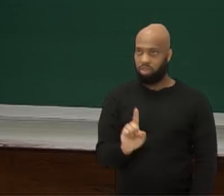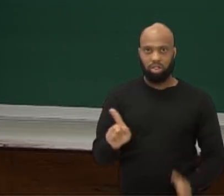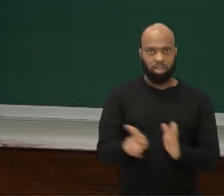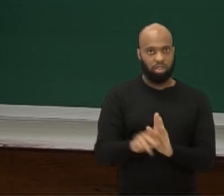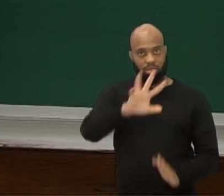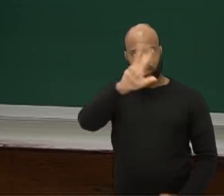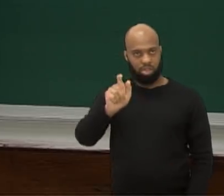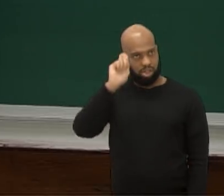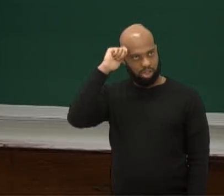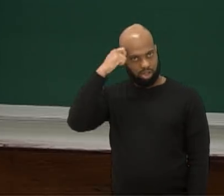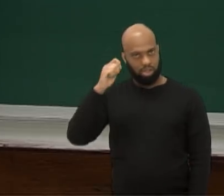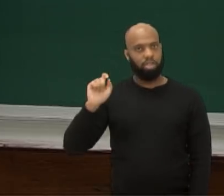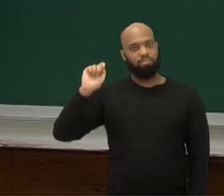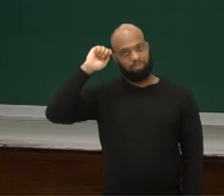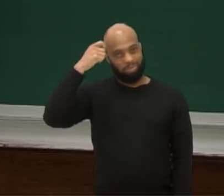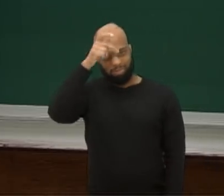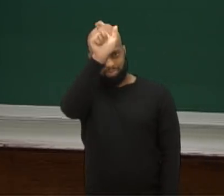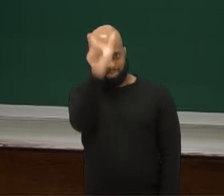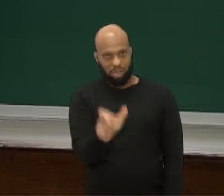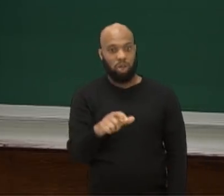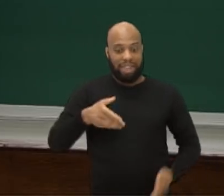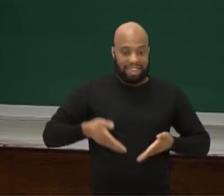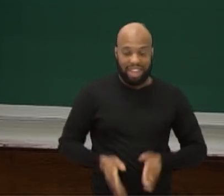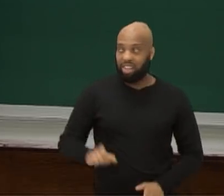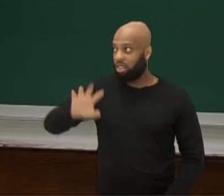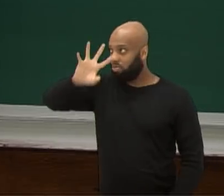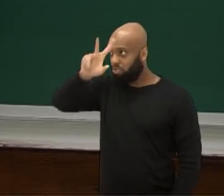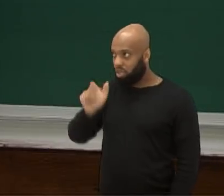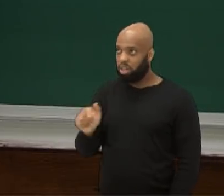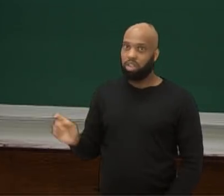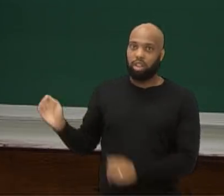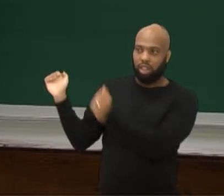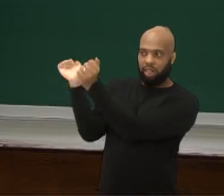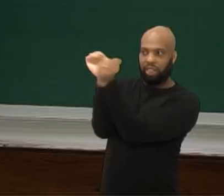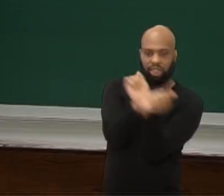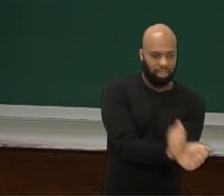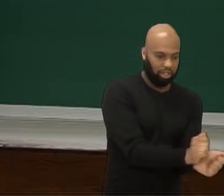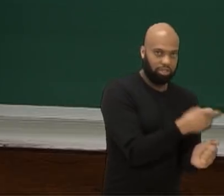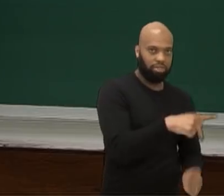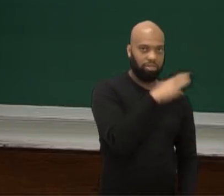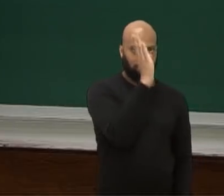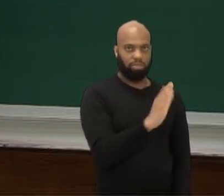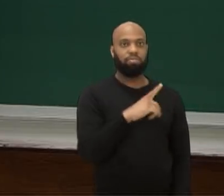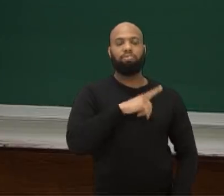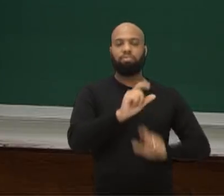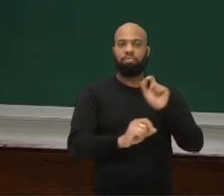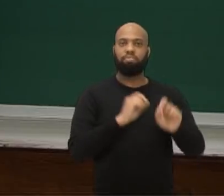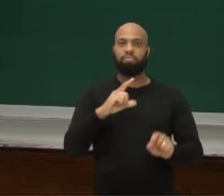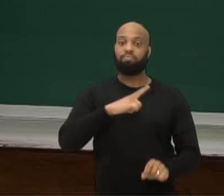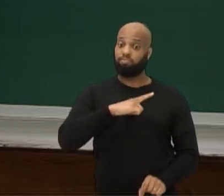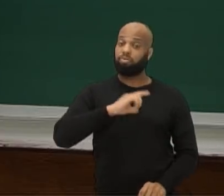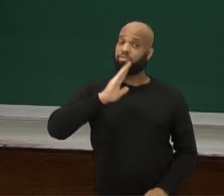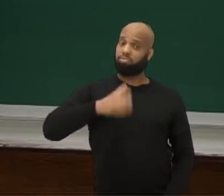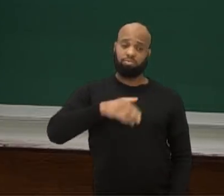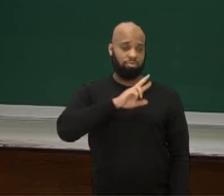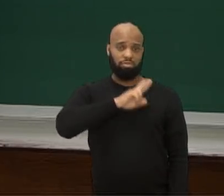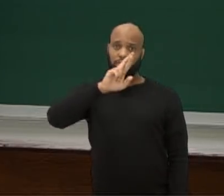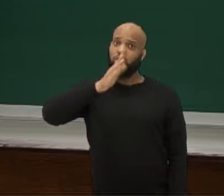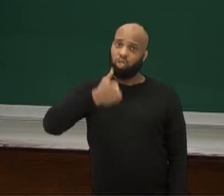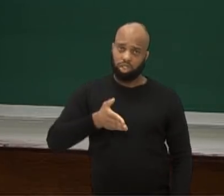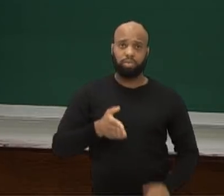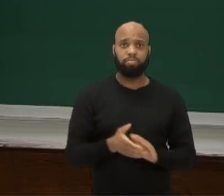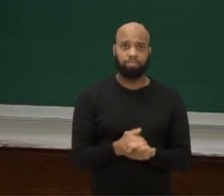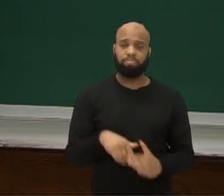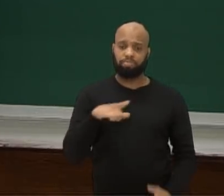tá? Ou seja, que vinham, nascidos da África, vinham ser escravizados no Brasil, eles tinham suas próprias religiões, ou